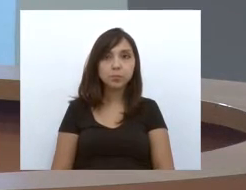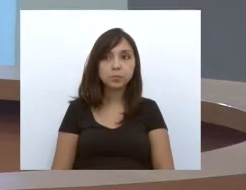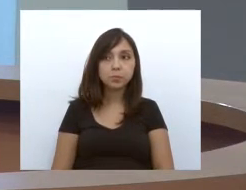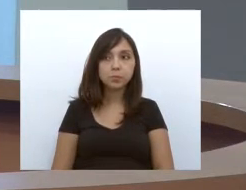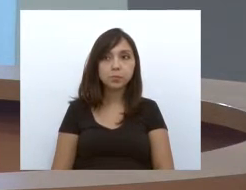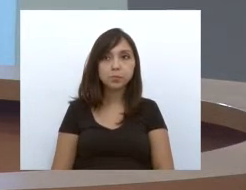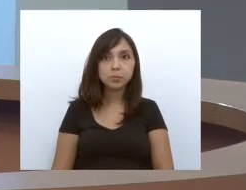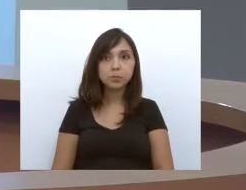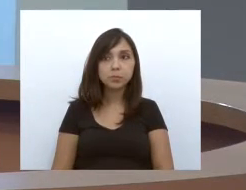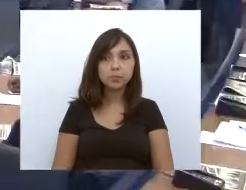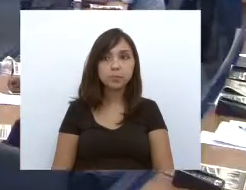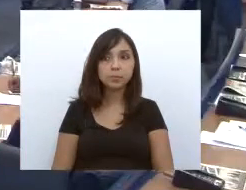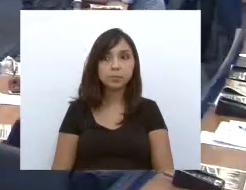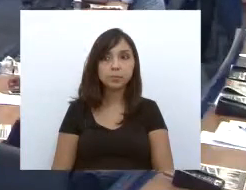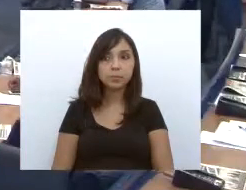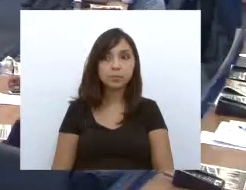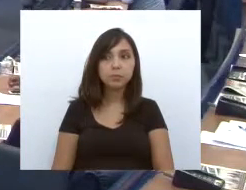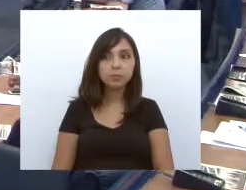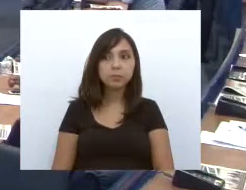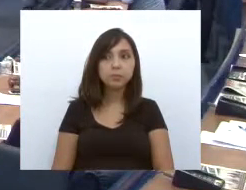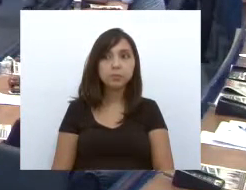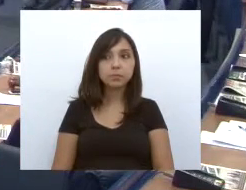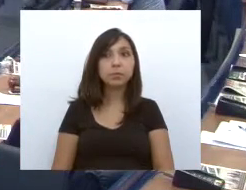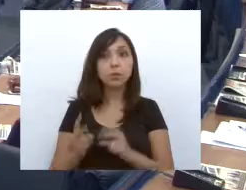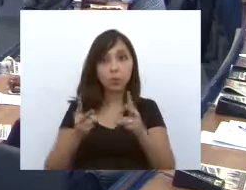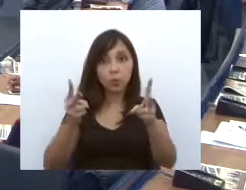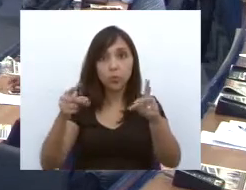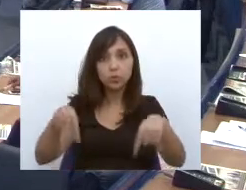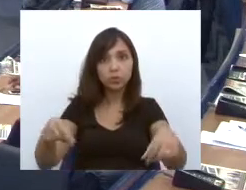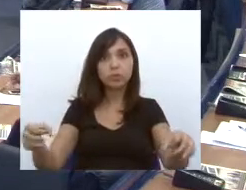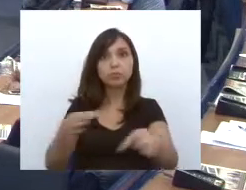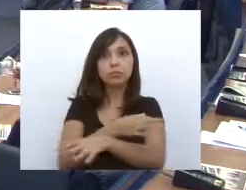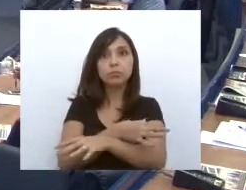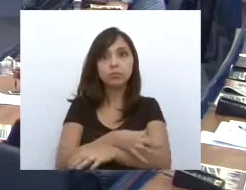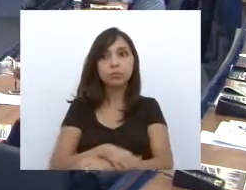Pessoal, se continuar assim, eu vou encerrar a sessão.